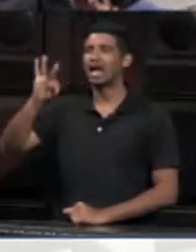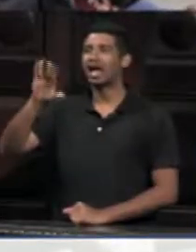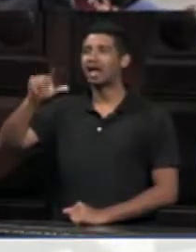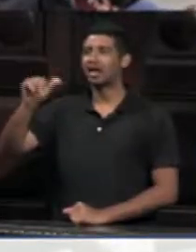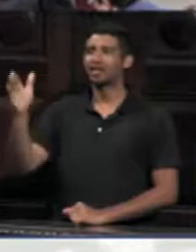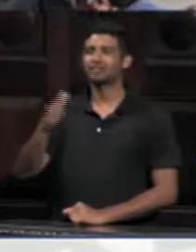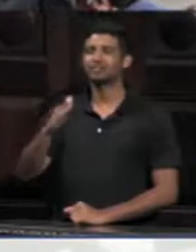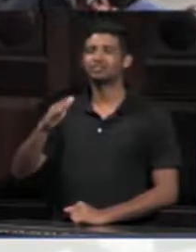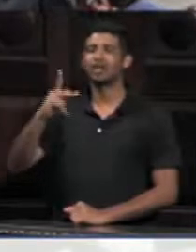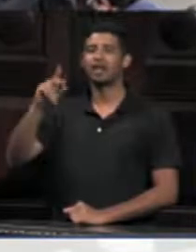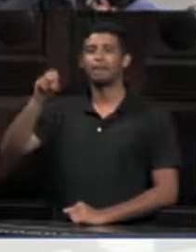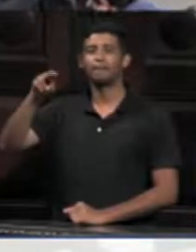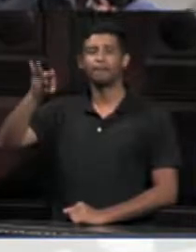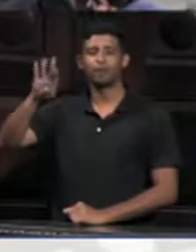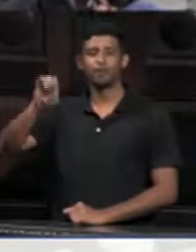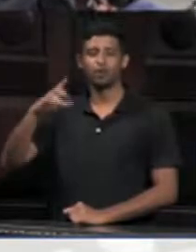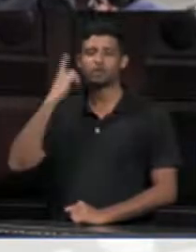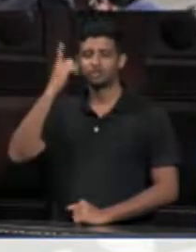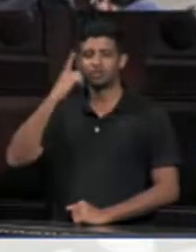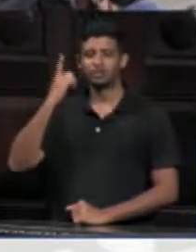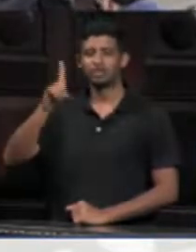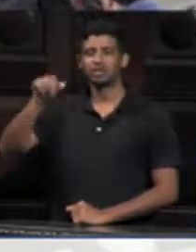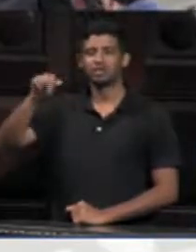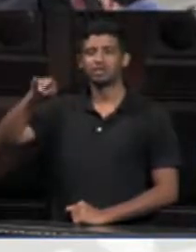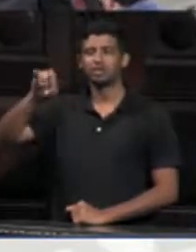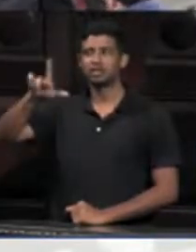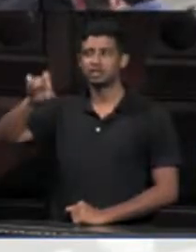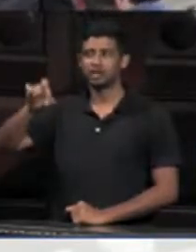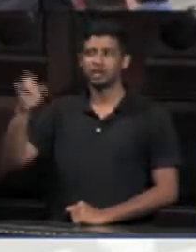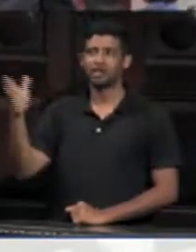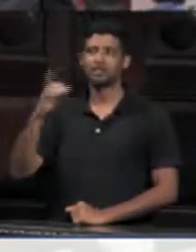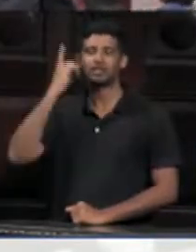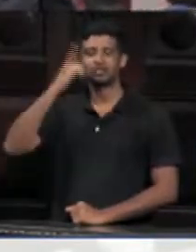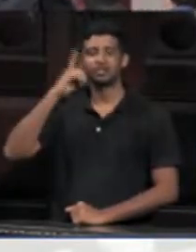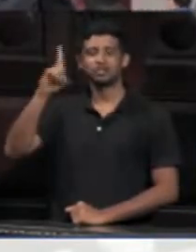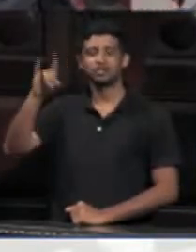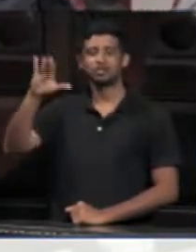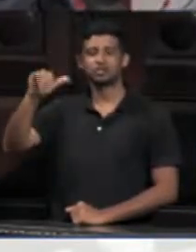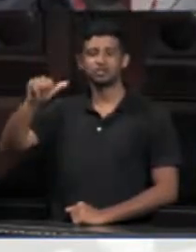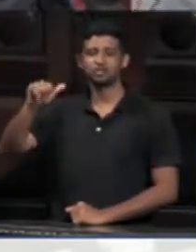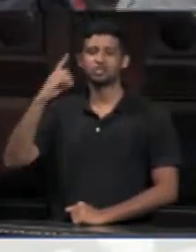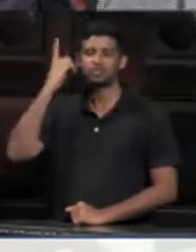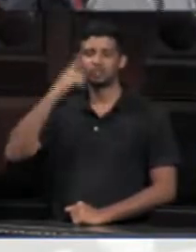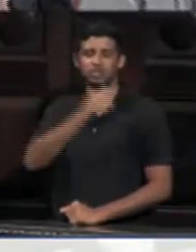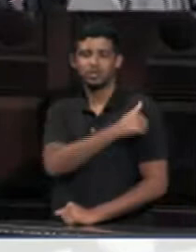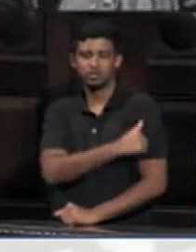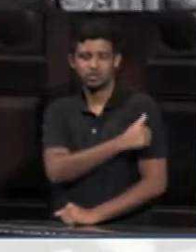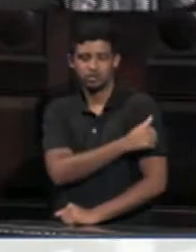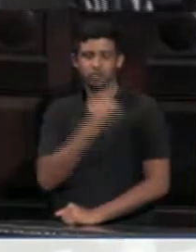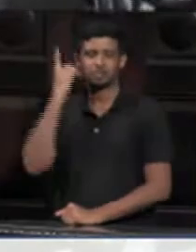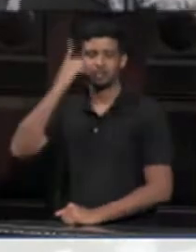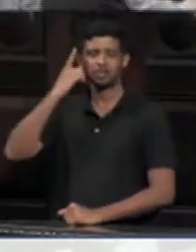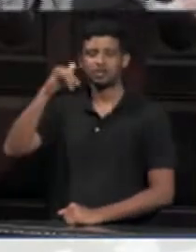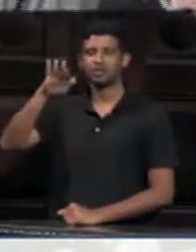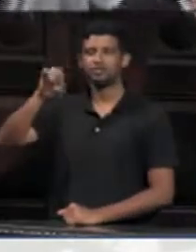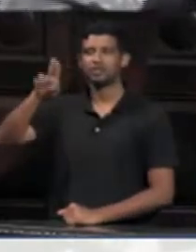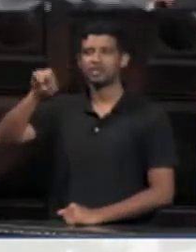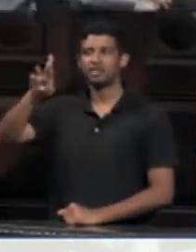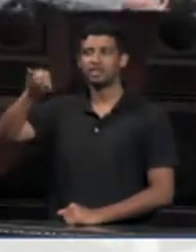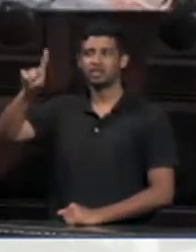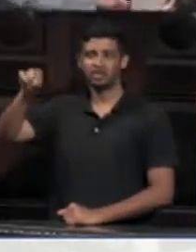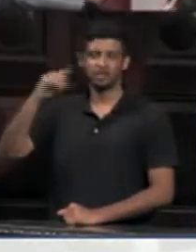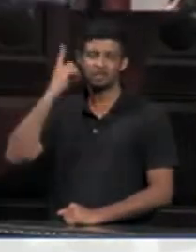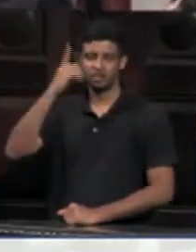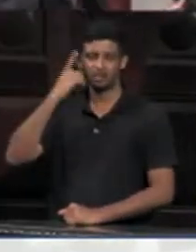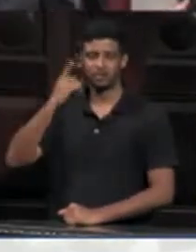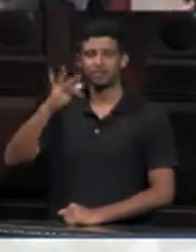deputado Conte Bittencourt, deputada Daniele Guerreiro, deputado Dica, deputada enfermeira Rejane, deputado Figueiredo, Felipe Soares,